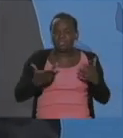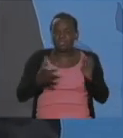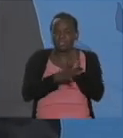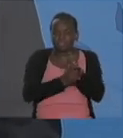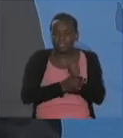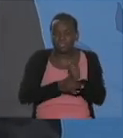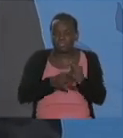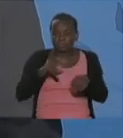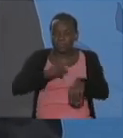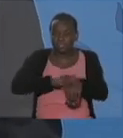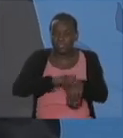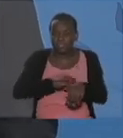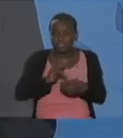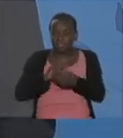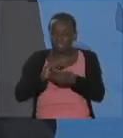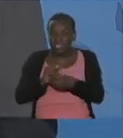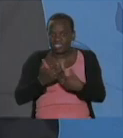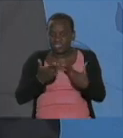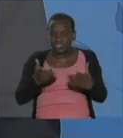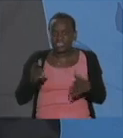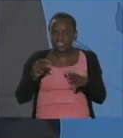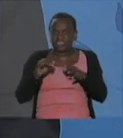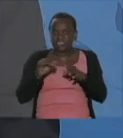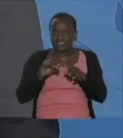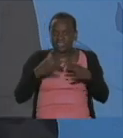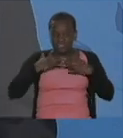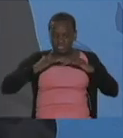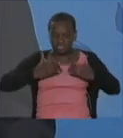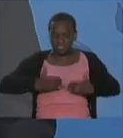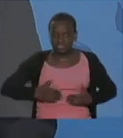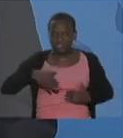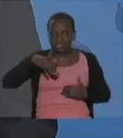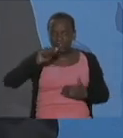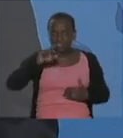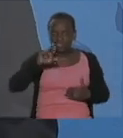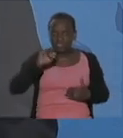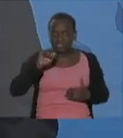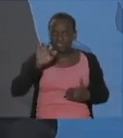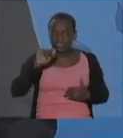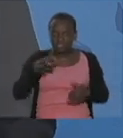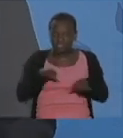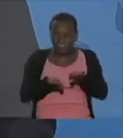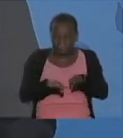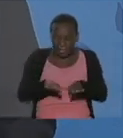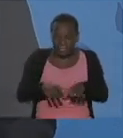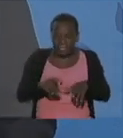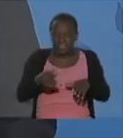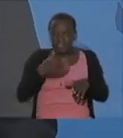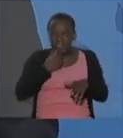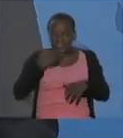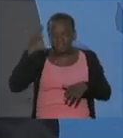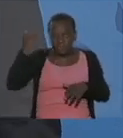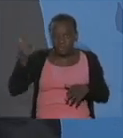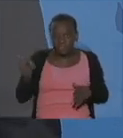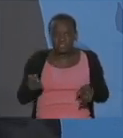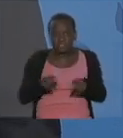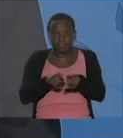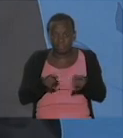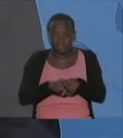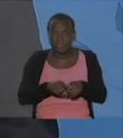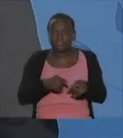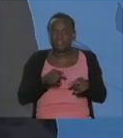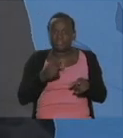materiais de segurança peças de banheiro produtos eletrônicos o busto do Mário Filho os pés da calçada da fama